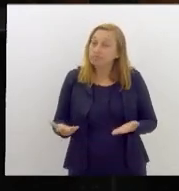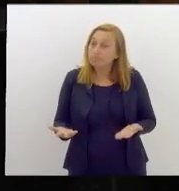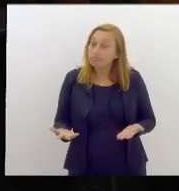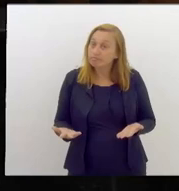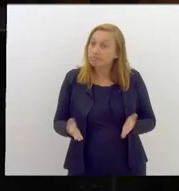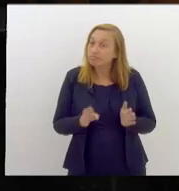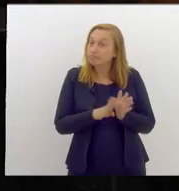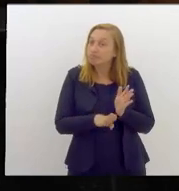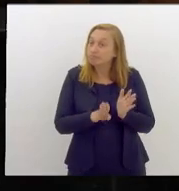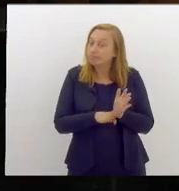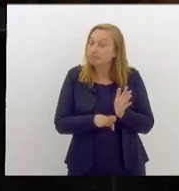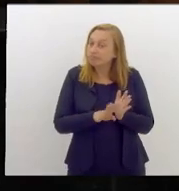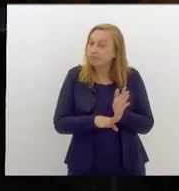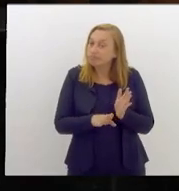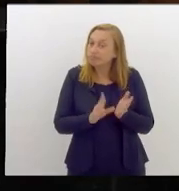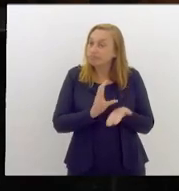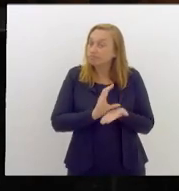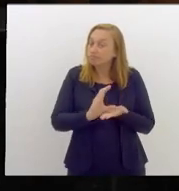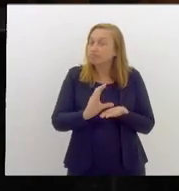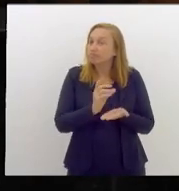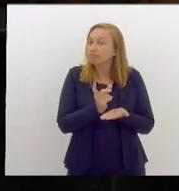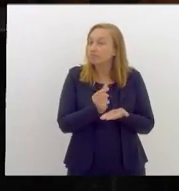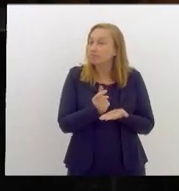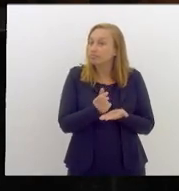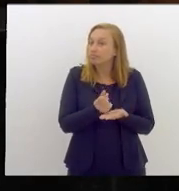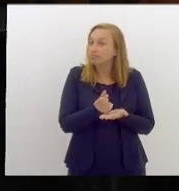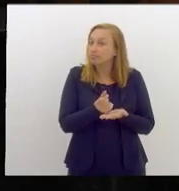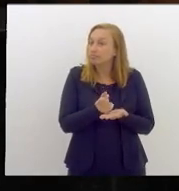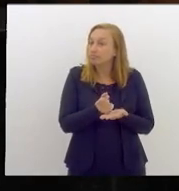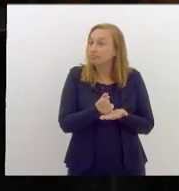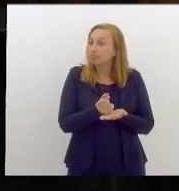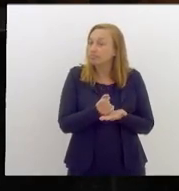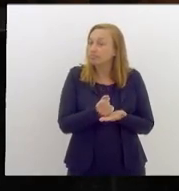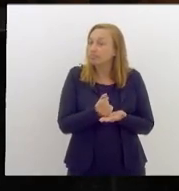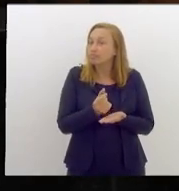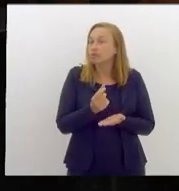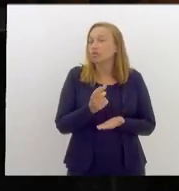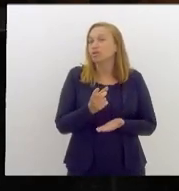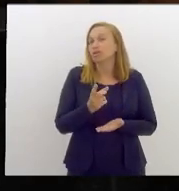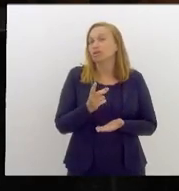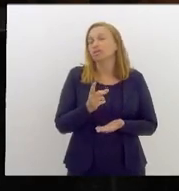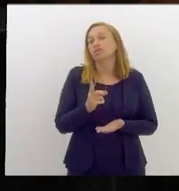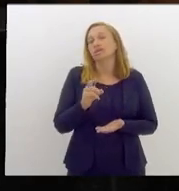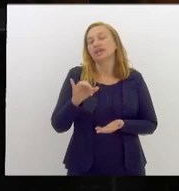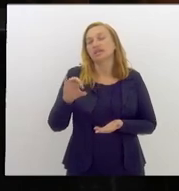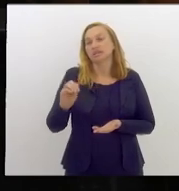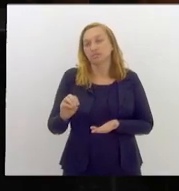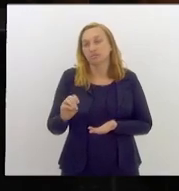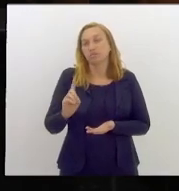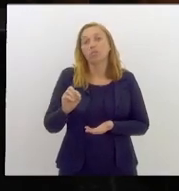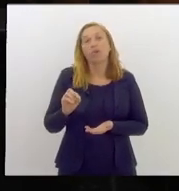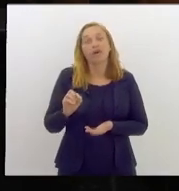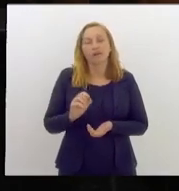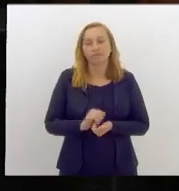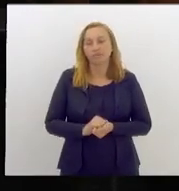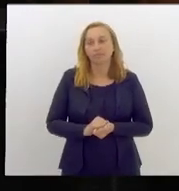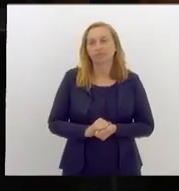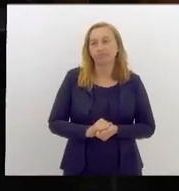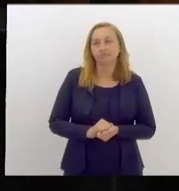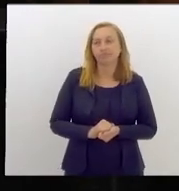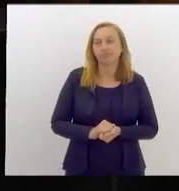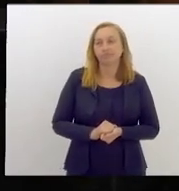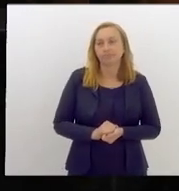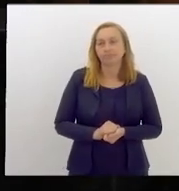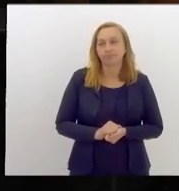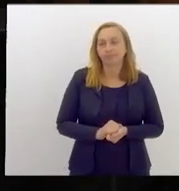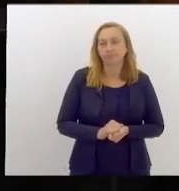gastar os recursos através de duodécimo Isto é vai pegar